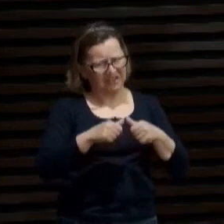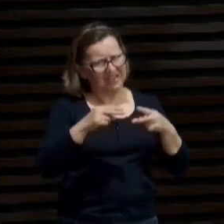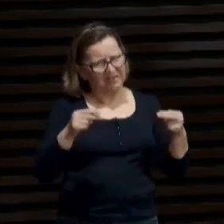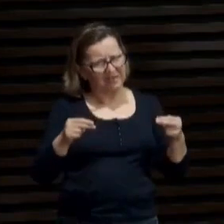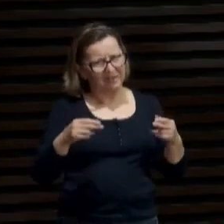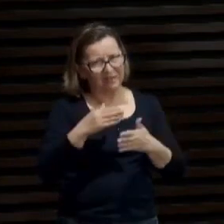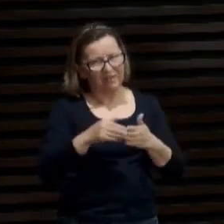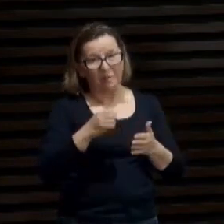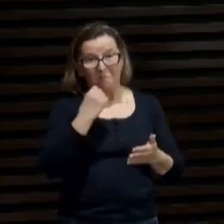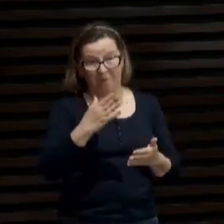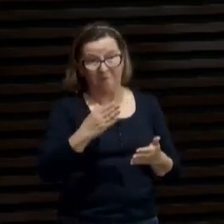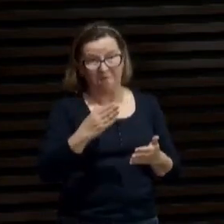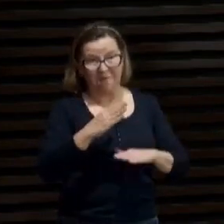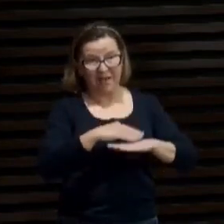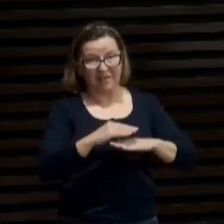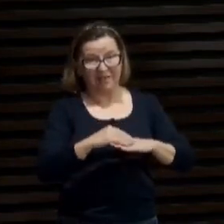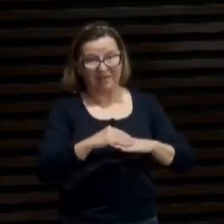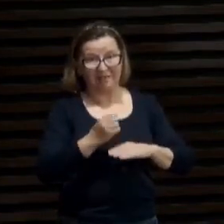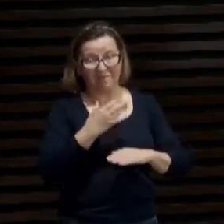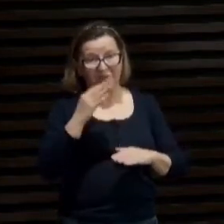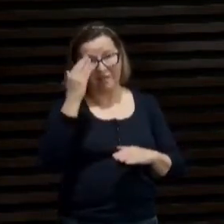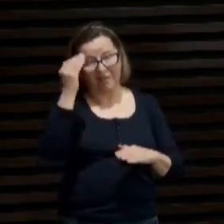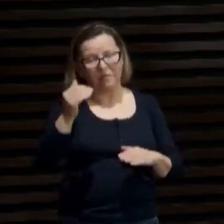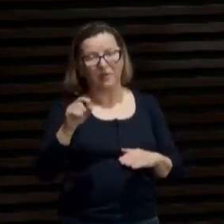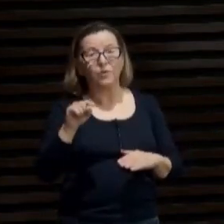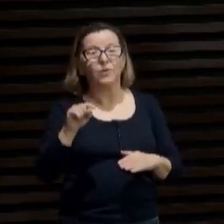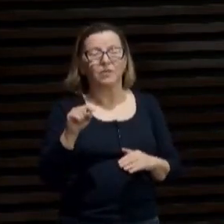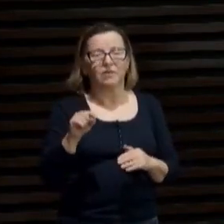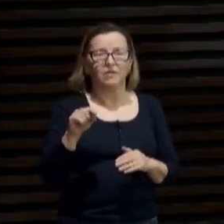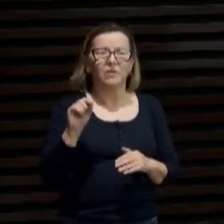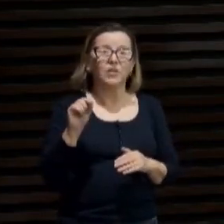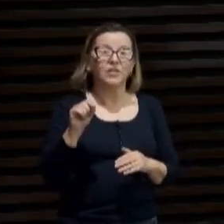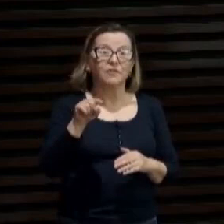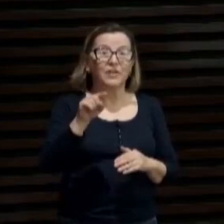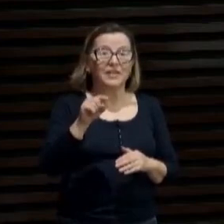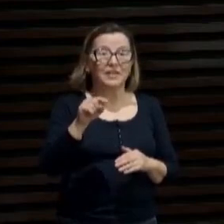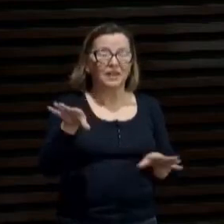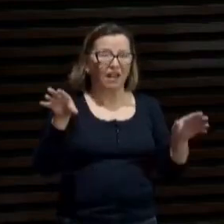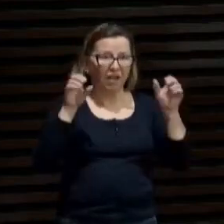que é de boa fama. O que você escuta? O que você ouve?